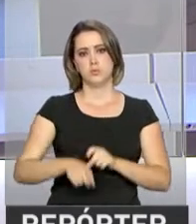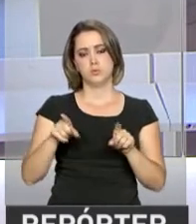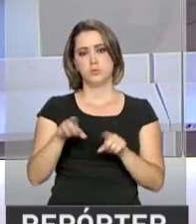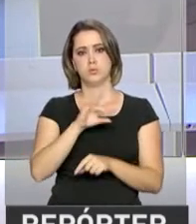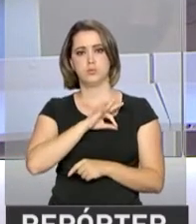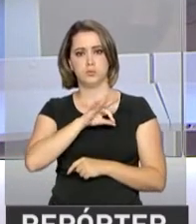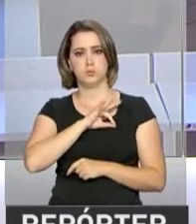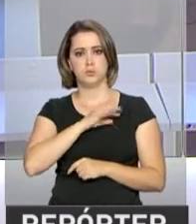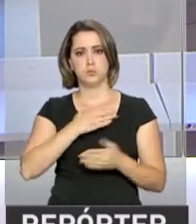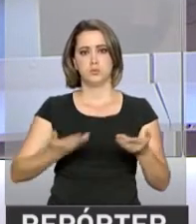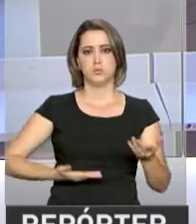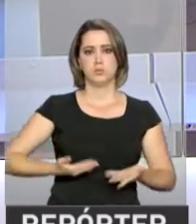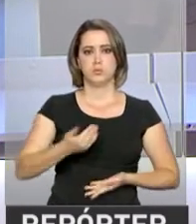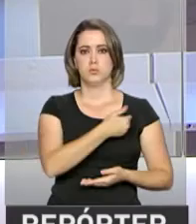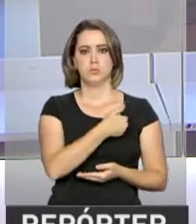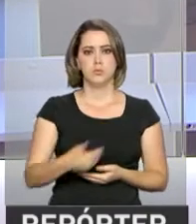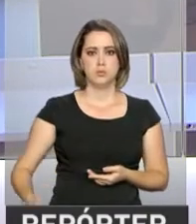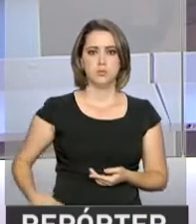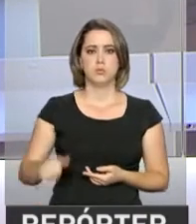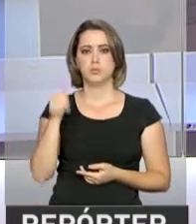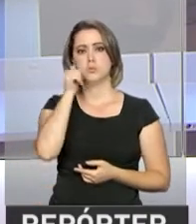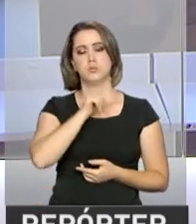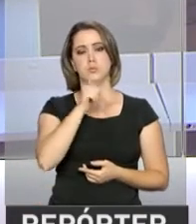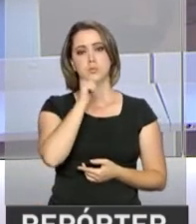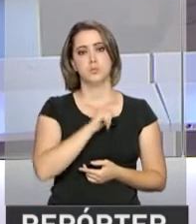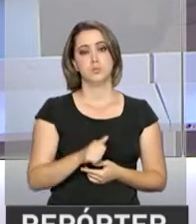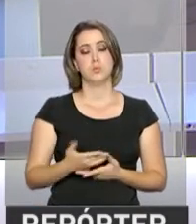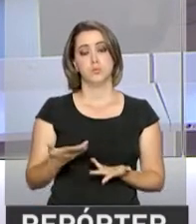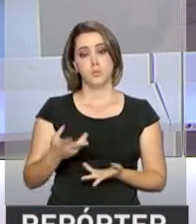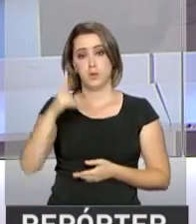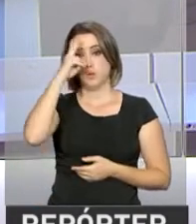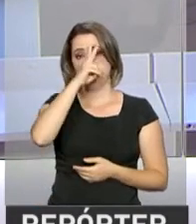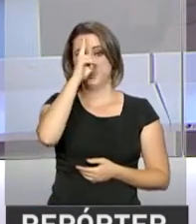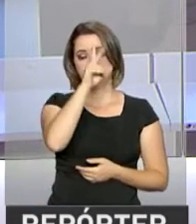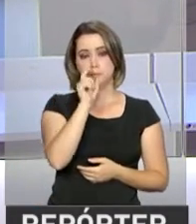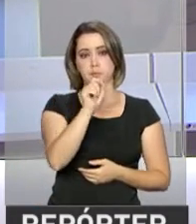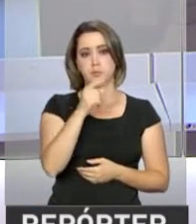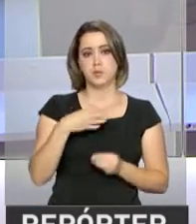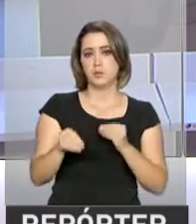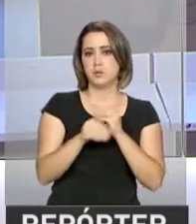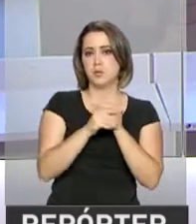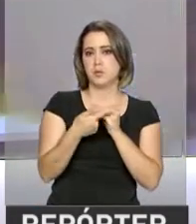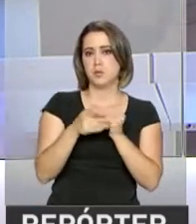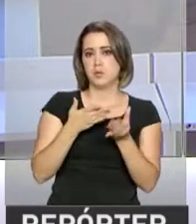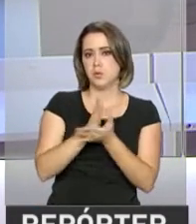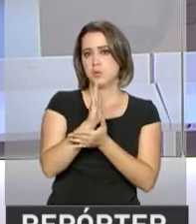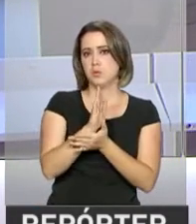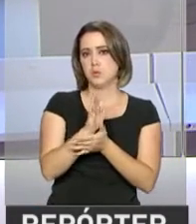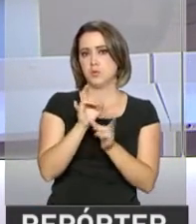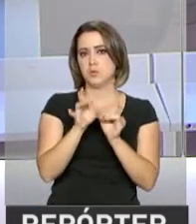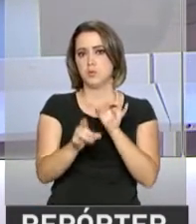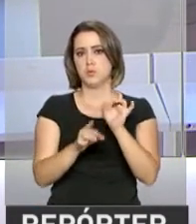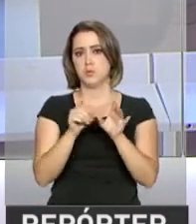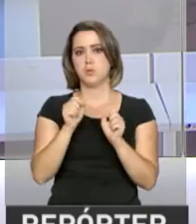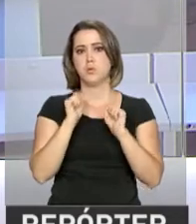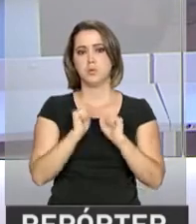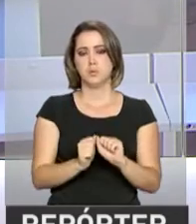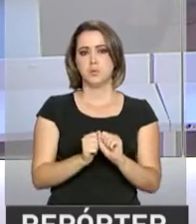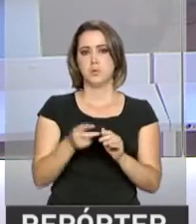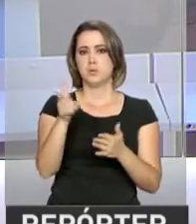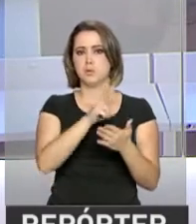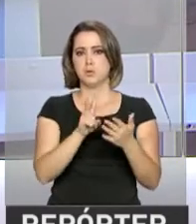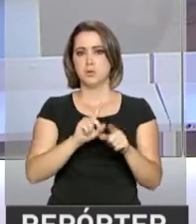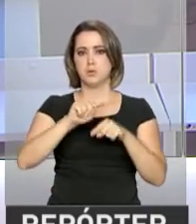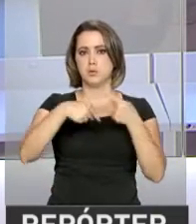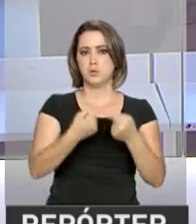rurais policiais servidores públicos e mulheres lembrando que se uma emenda não passar na comissão especial ela ainda pode